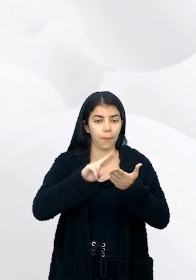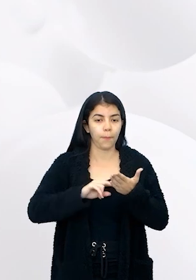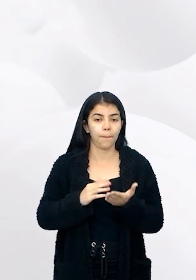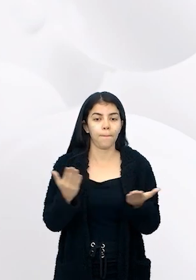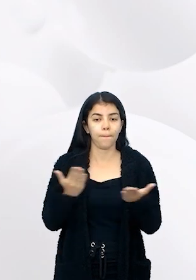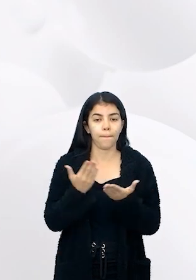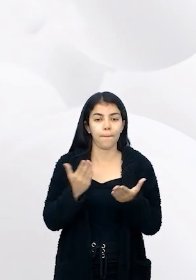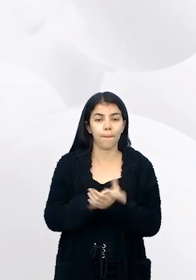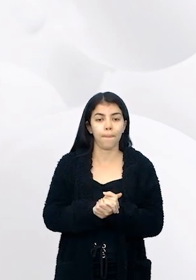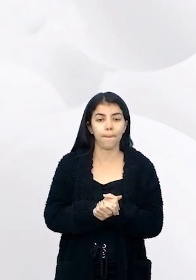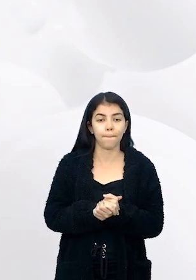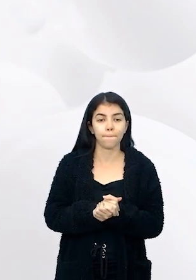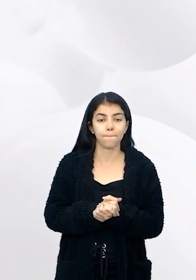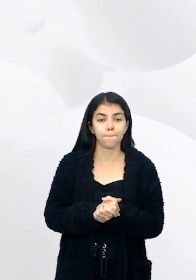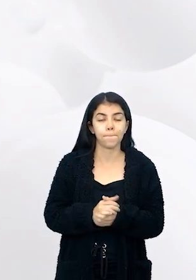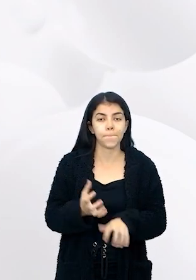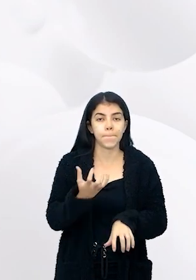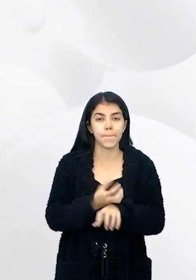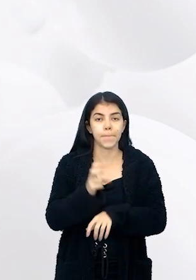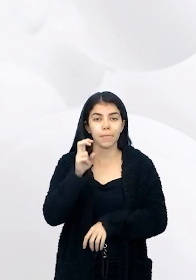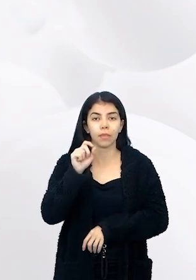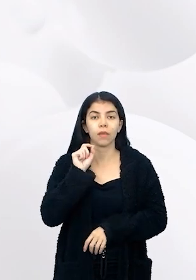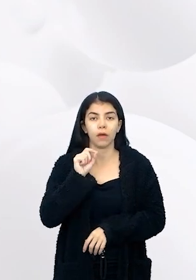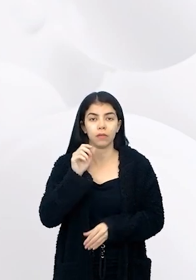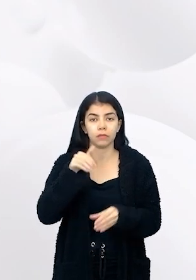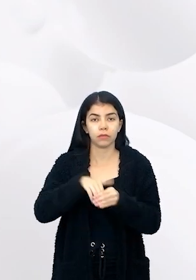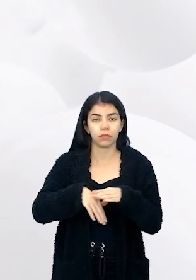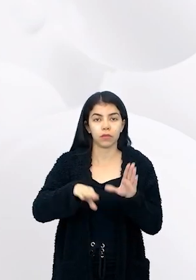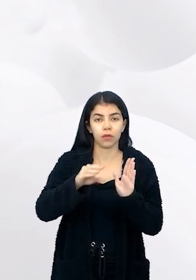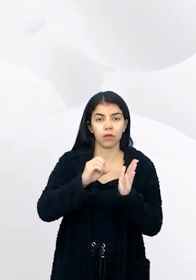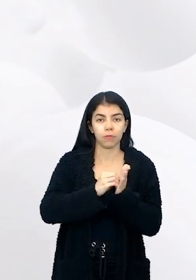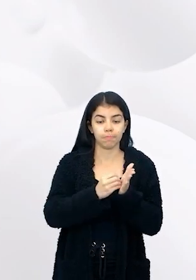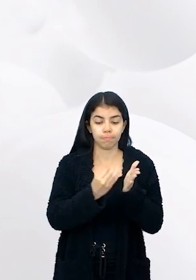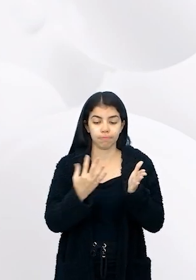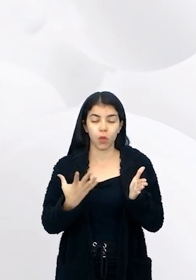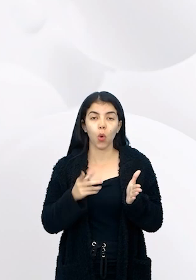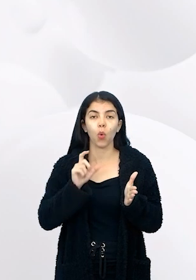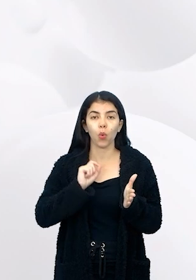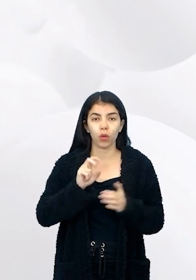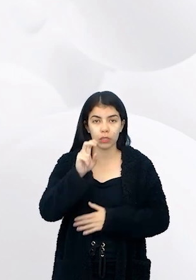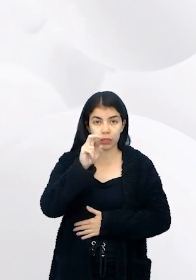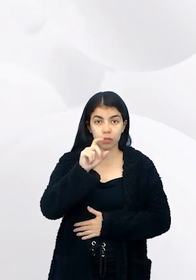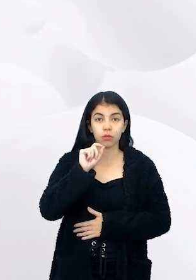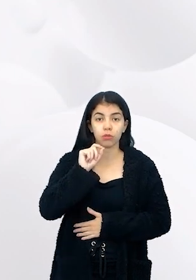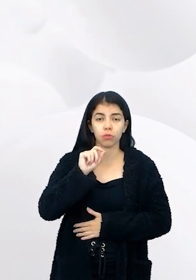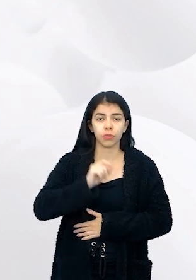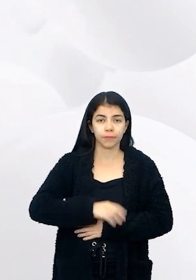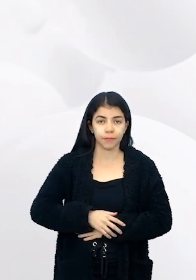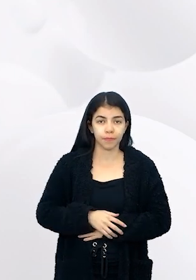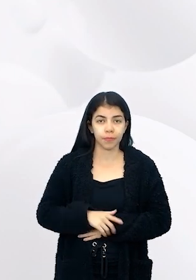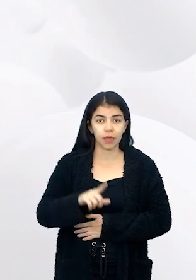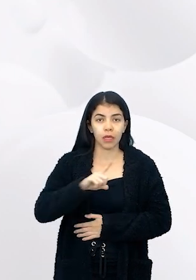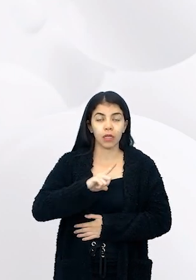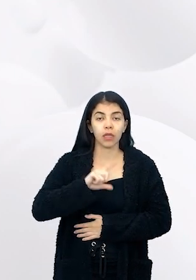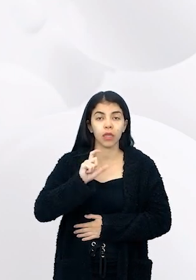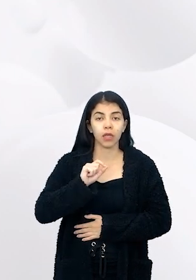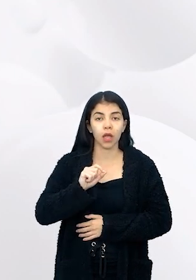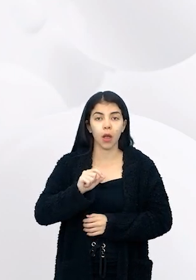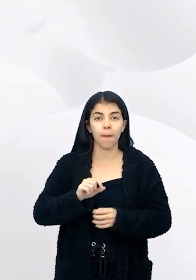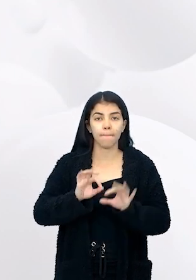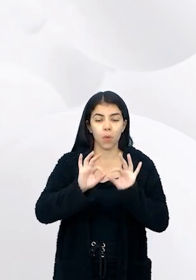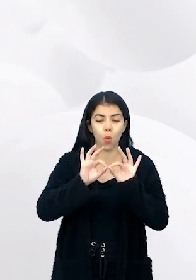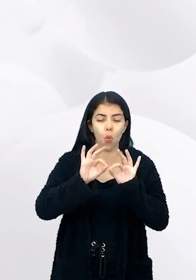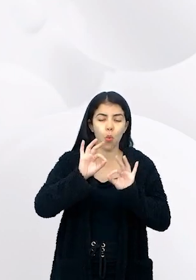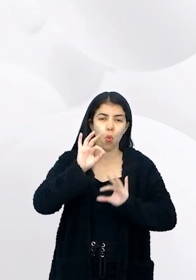Falando um pouquinho da competência 5, nas competências que constam no currículo paulista, a competência 5, ela tem uma abrangência